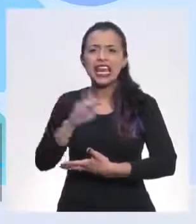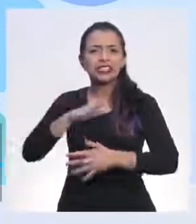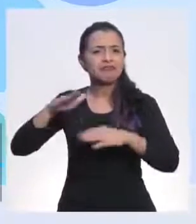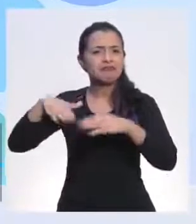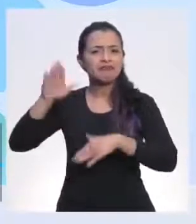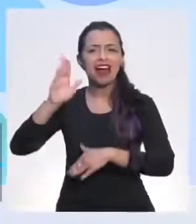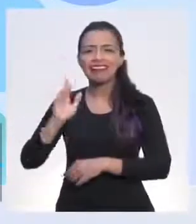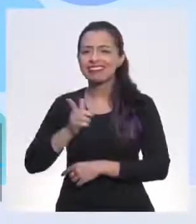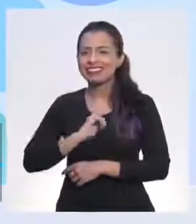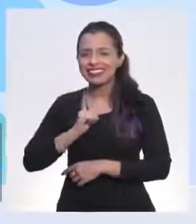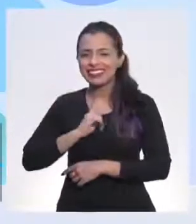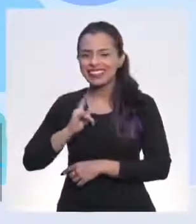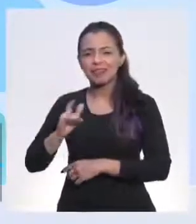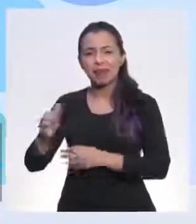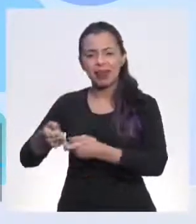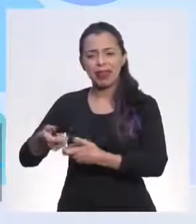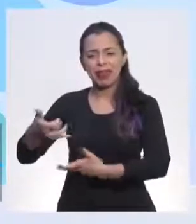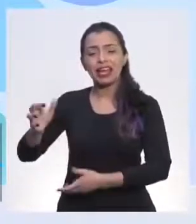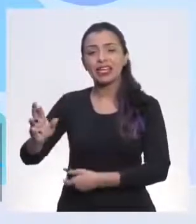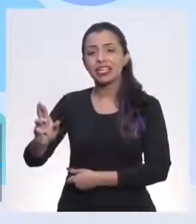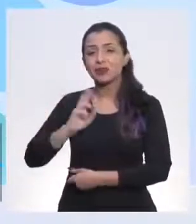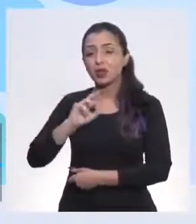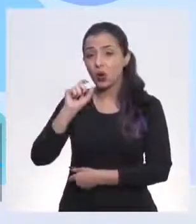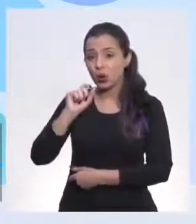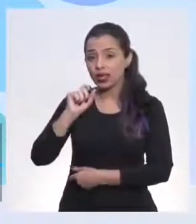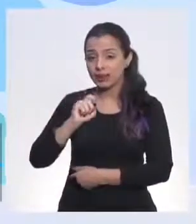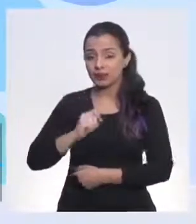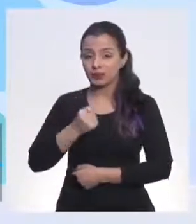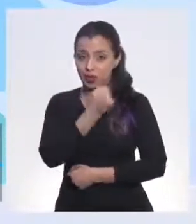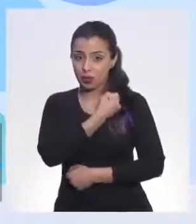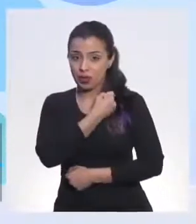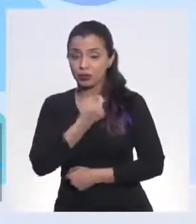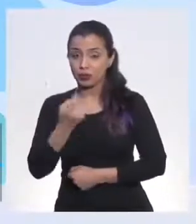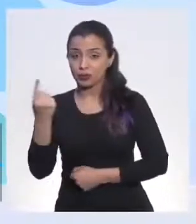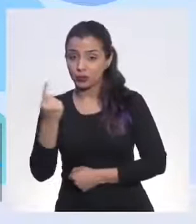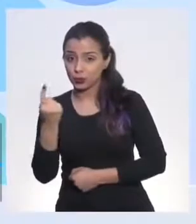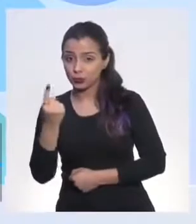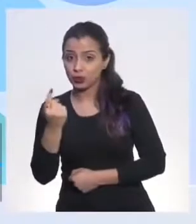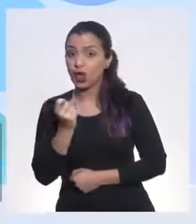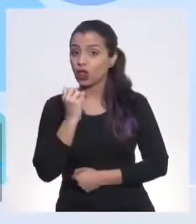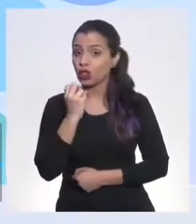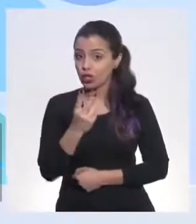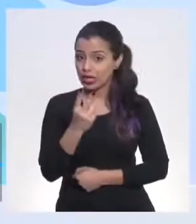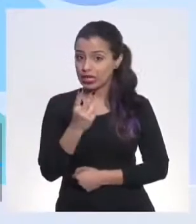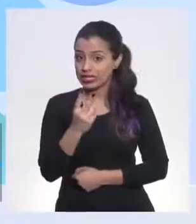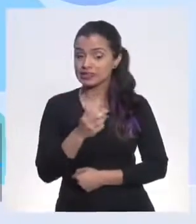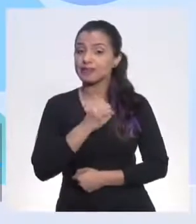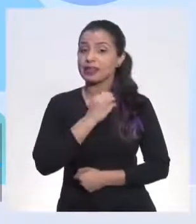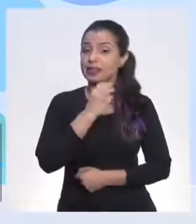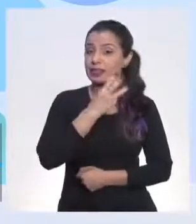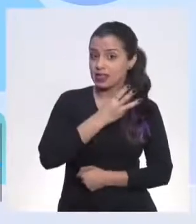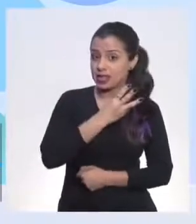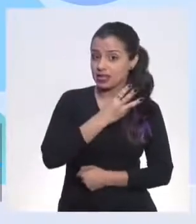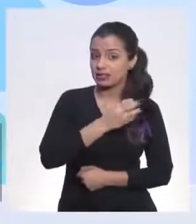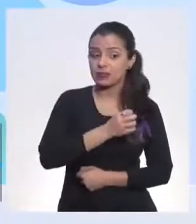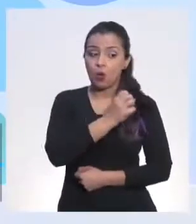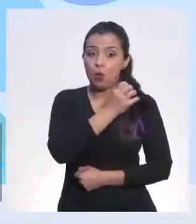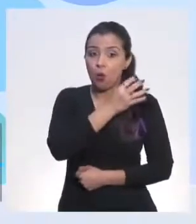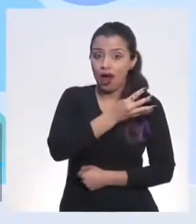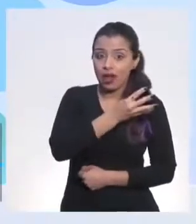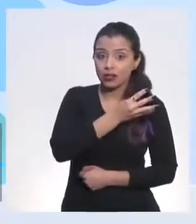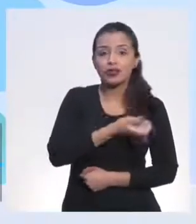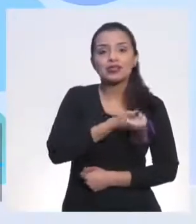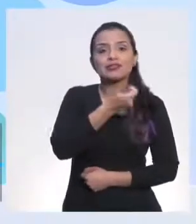aqui, responderam o seguinte, 1, 2, 3, 4, 6